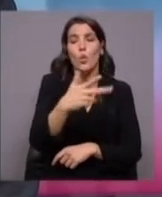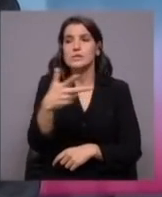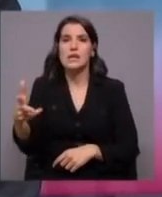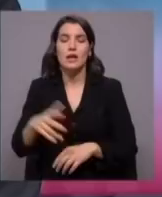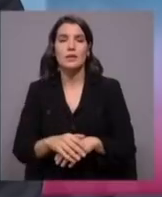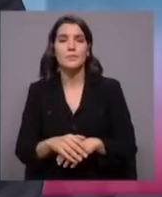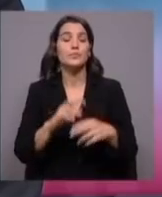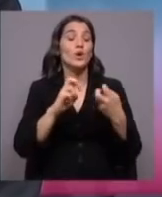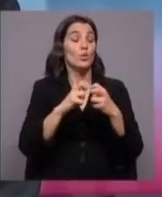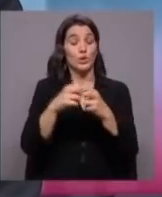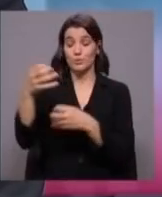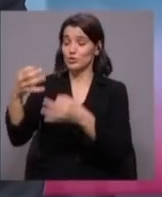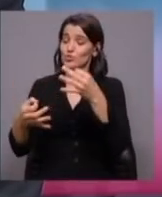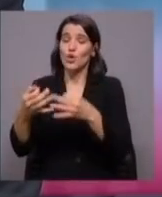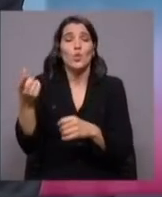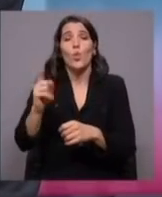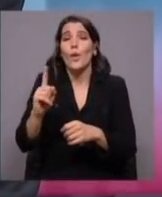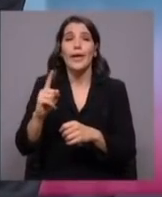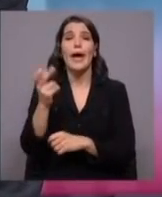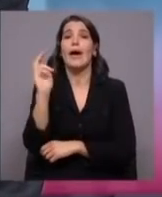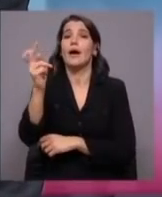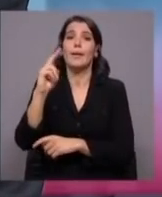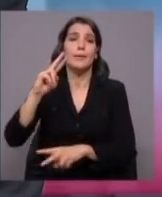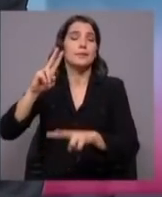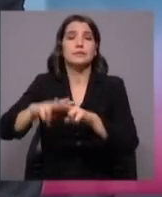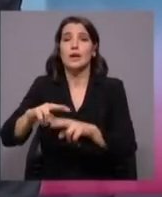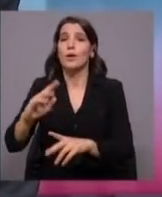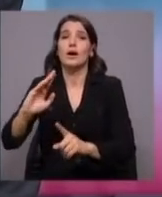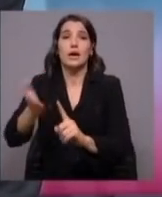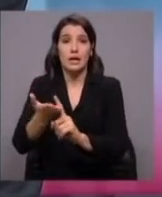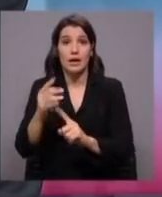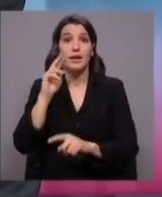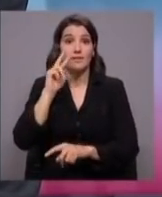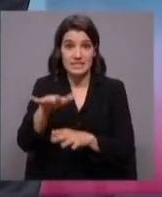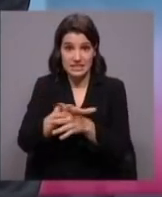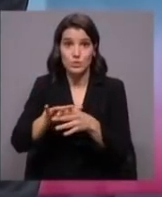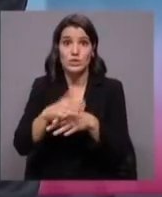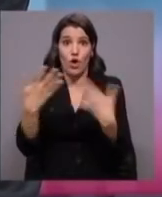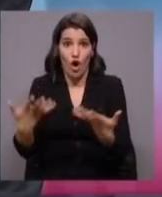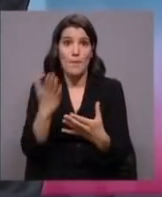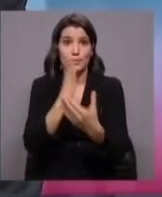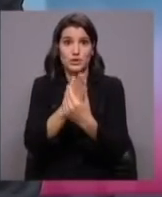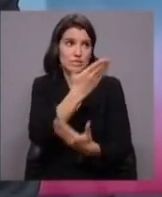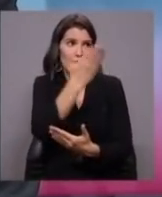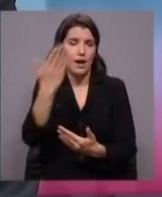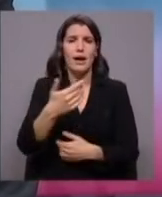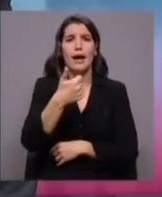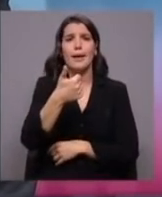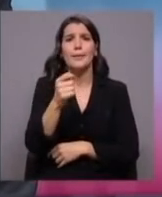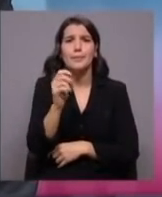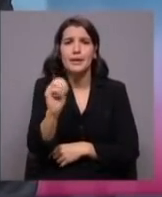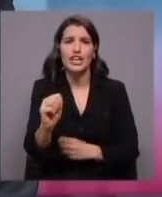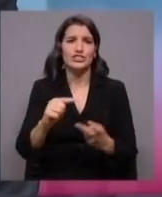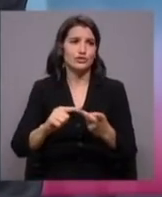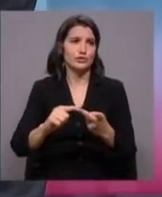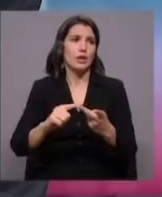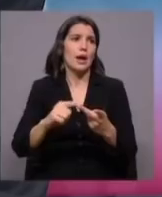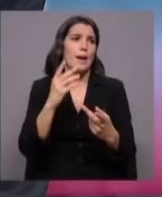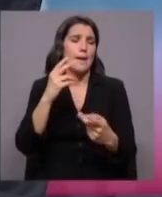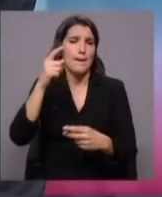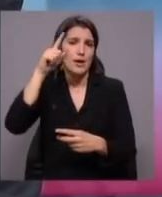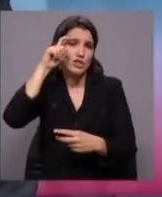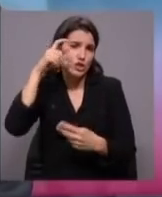não é a dimensão das penas. Quando olha para os casos que temos em cima da mesa, do BES, Operação Marquês, as